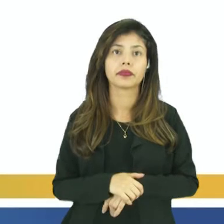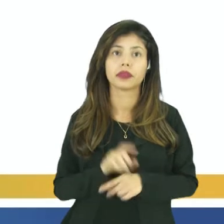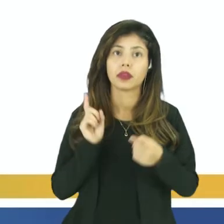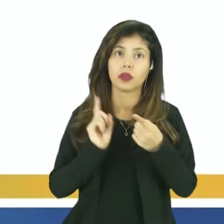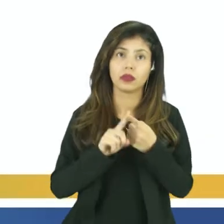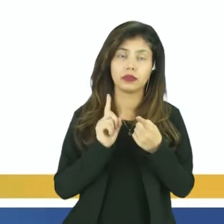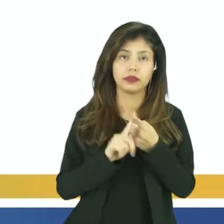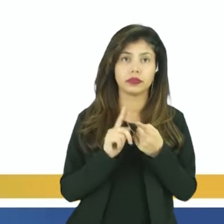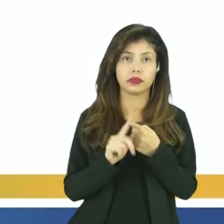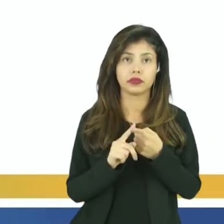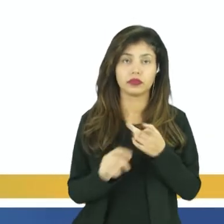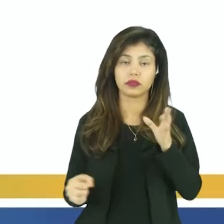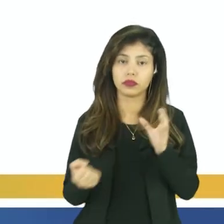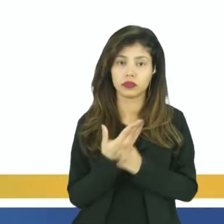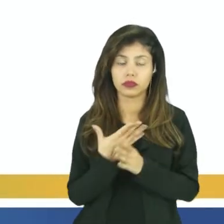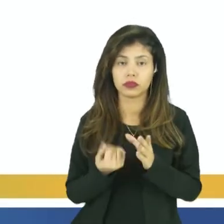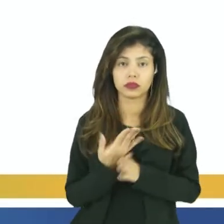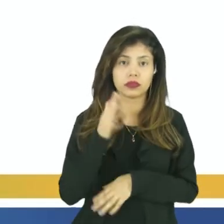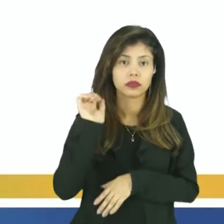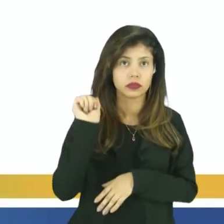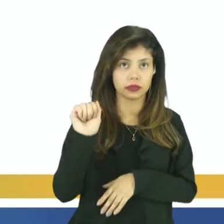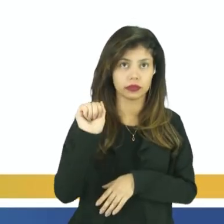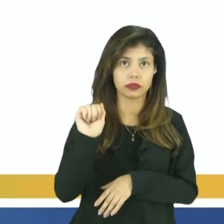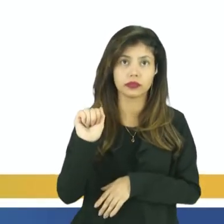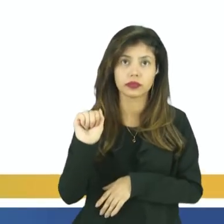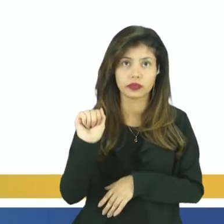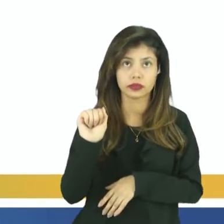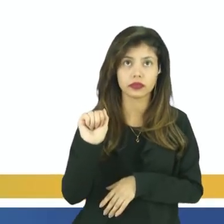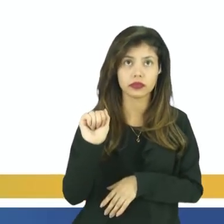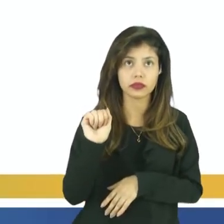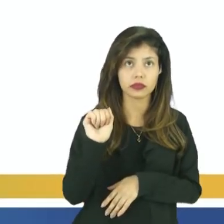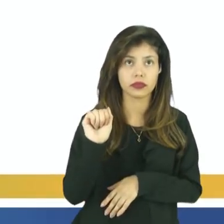que representa o produto A, que ele está